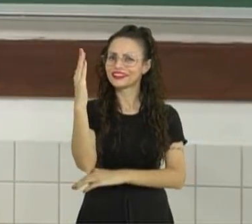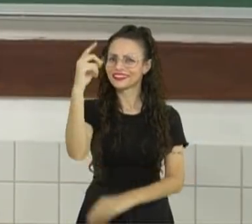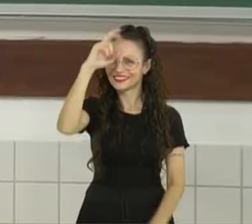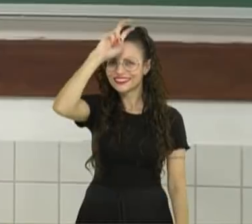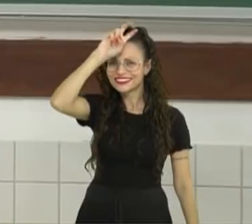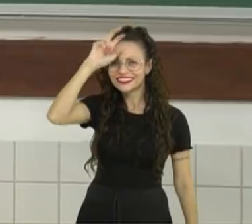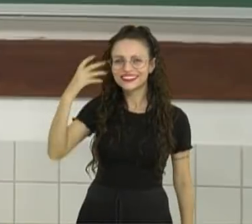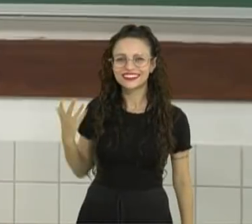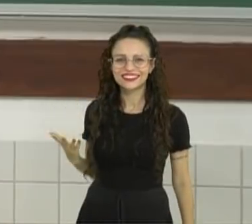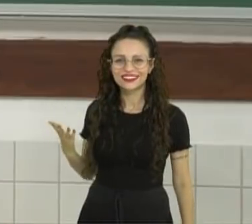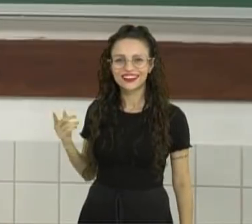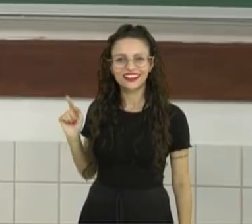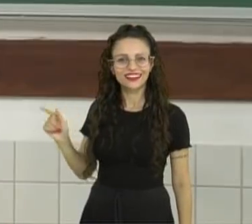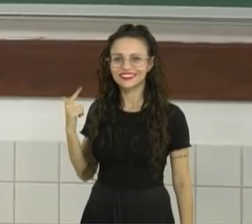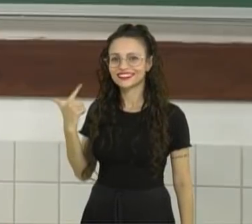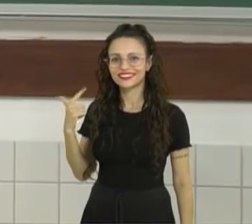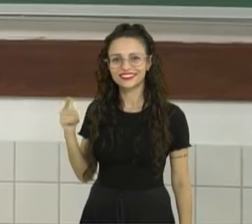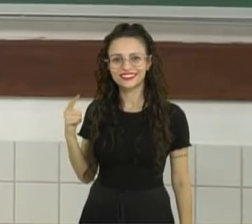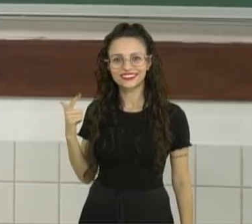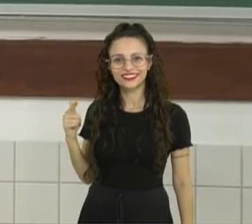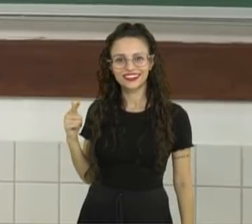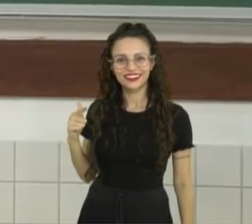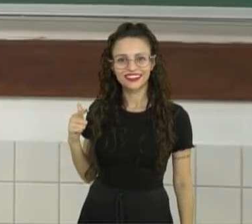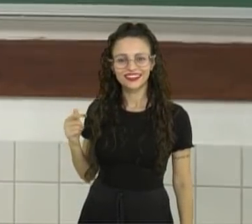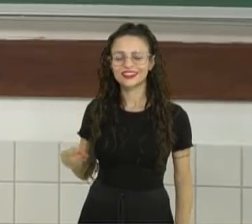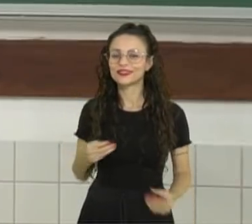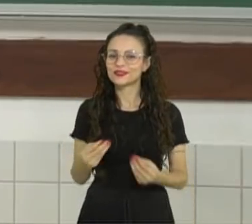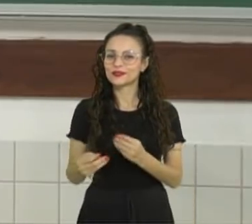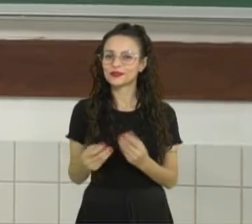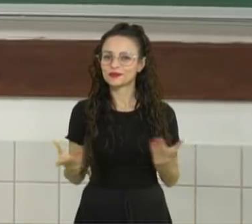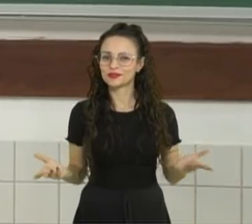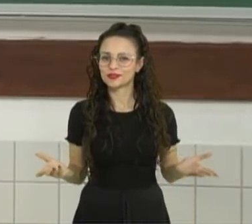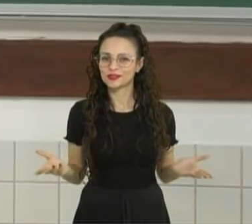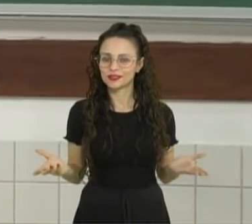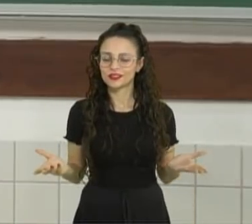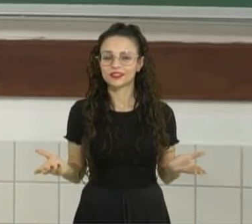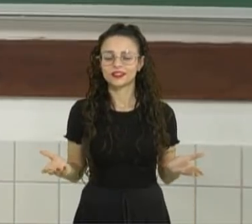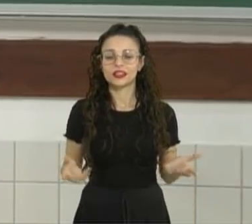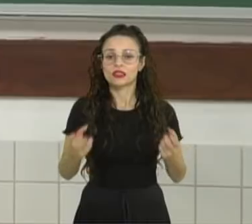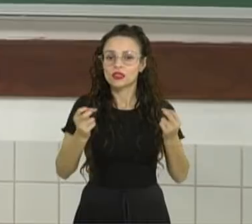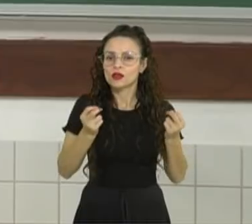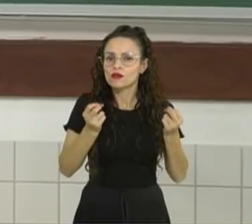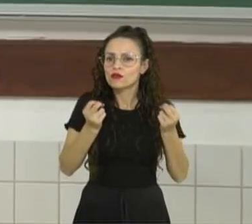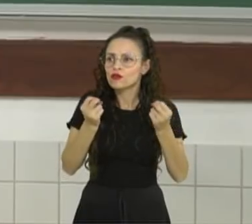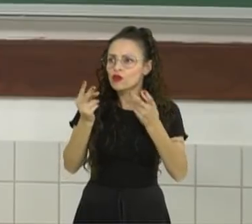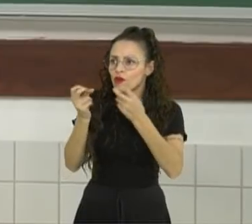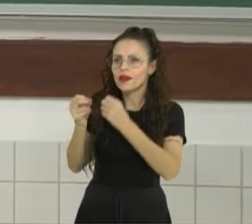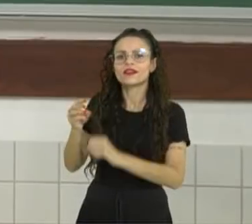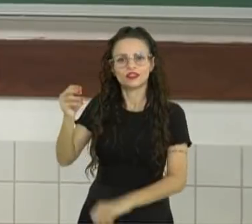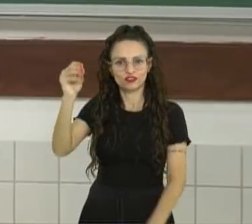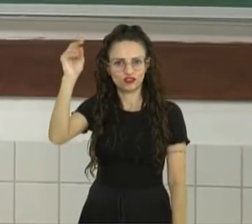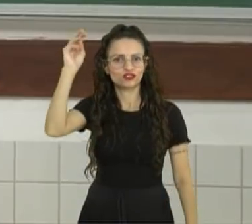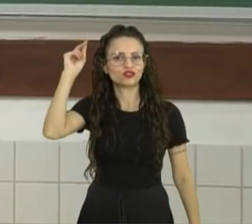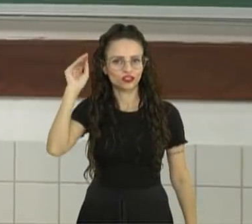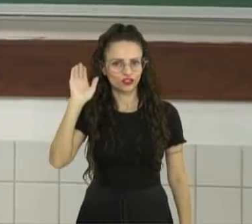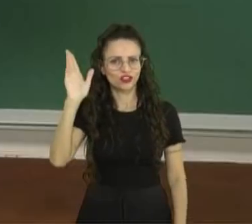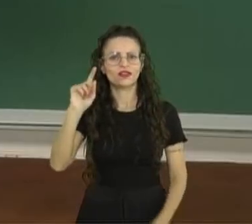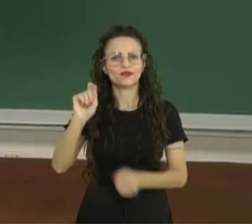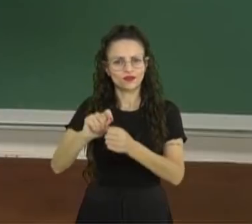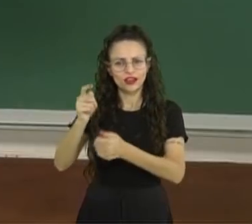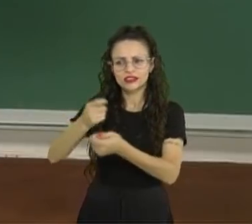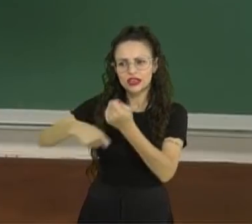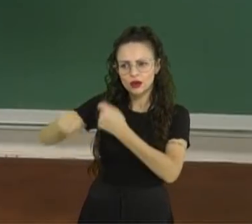professor, naquela região, não naquela quantidade que eles precisavam. Comércio, na antiguidade já faziam